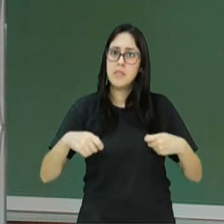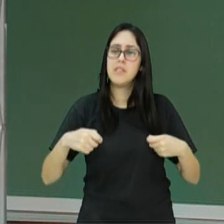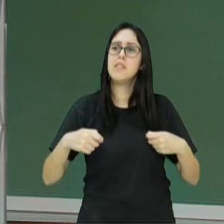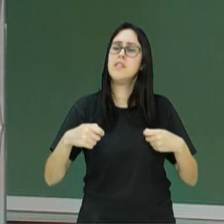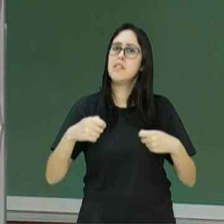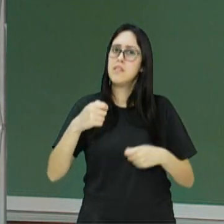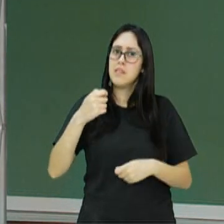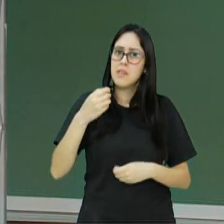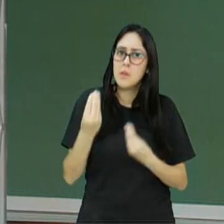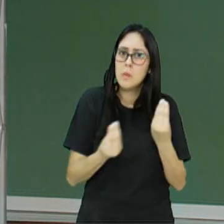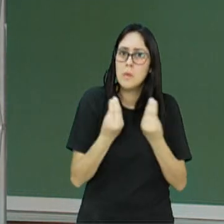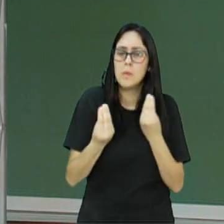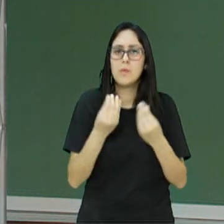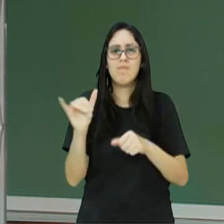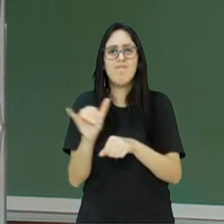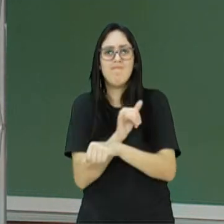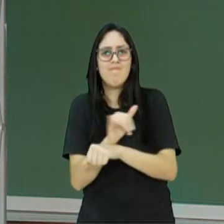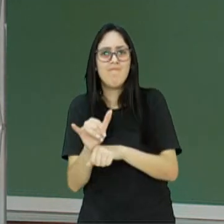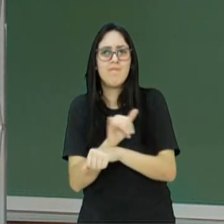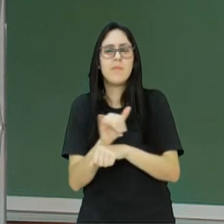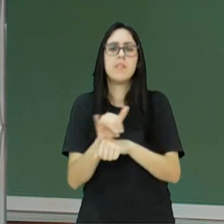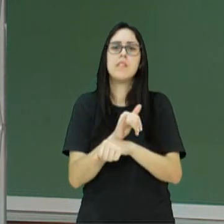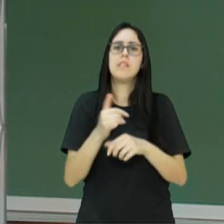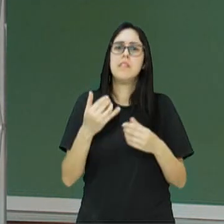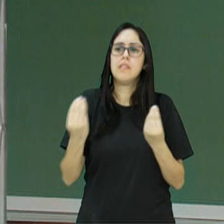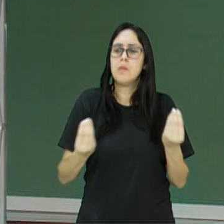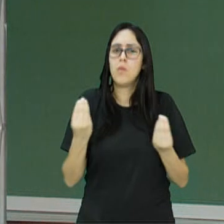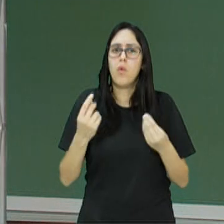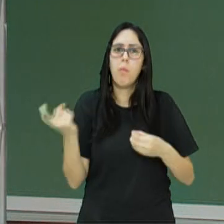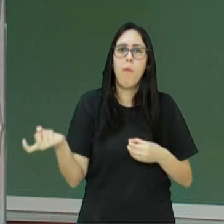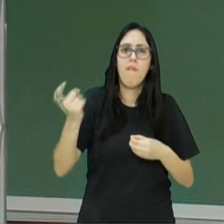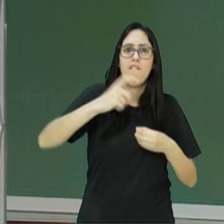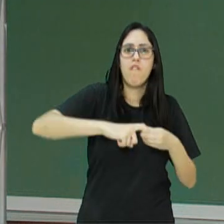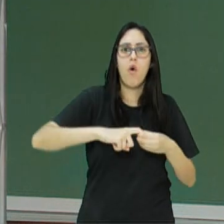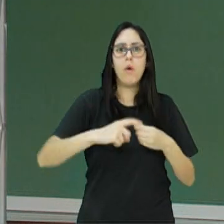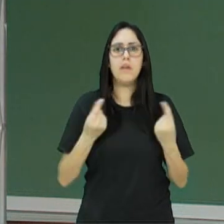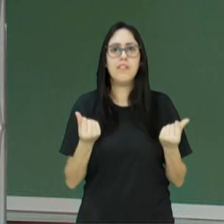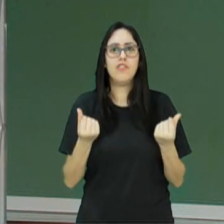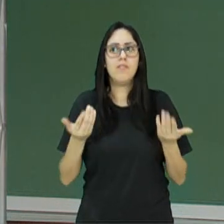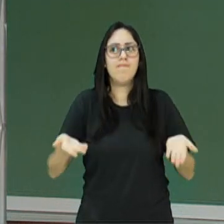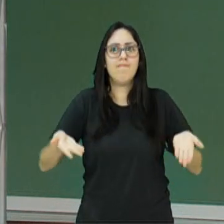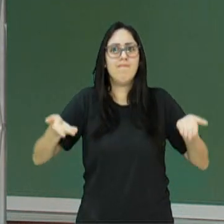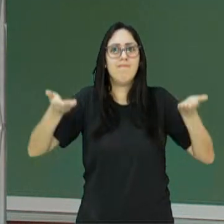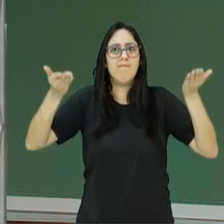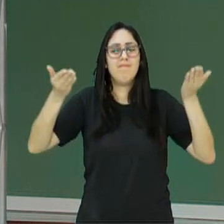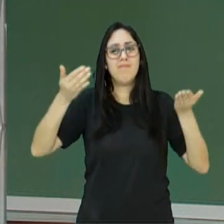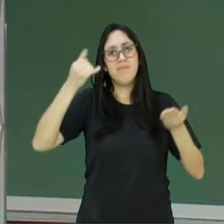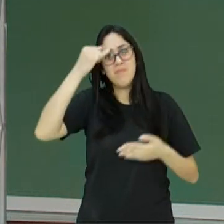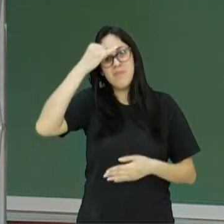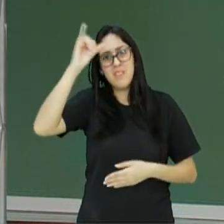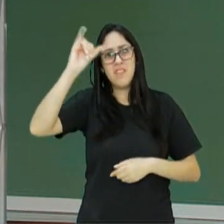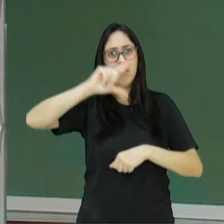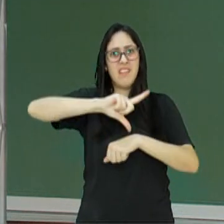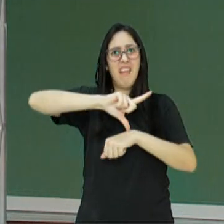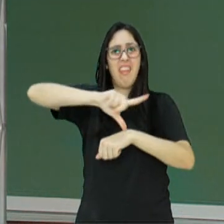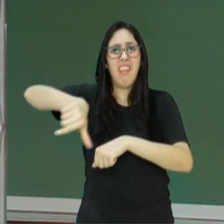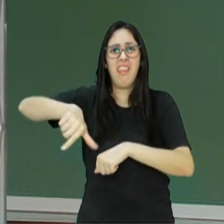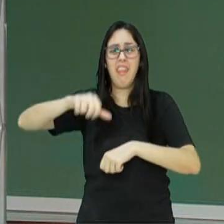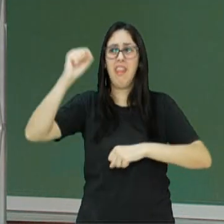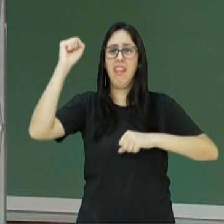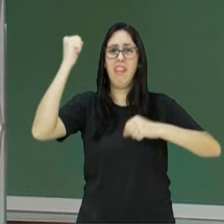armamentista, o investimento na corrida espacial e tentar reverter esse atraso industrial da União Soviética,